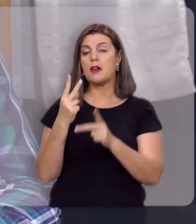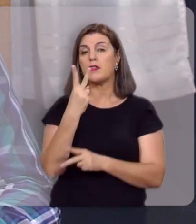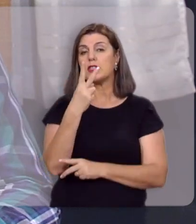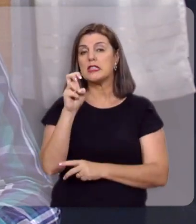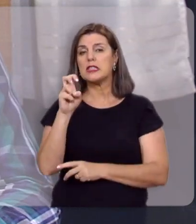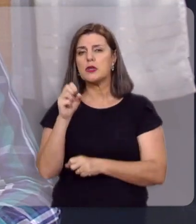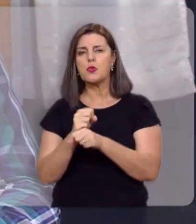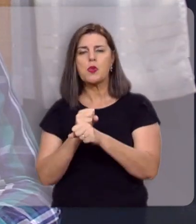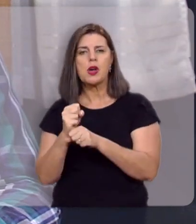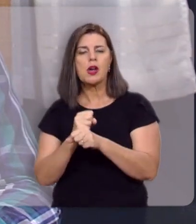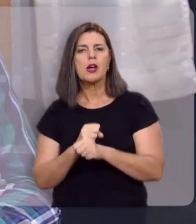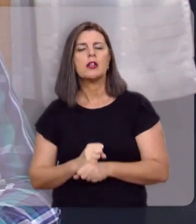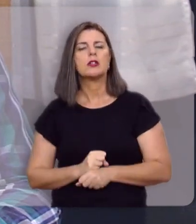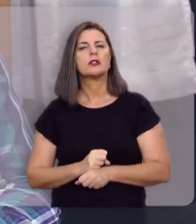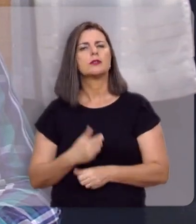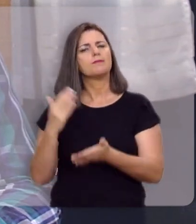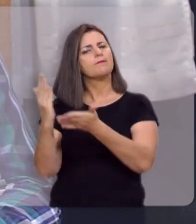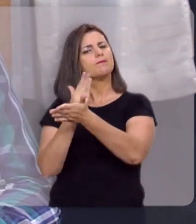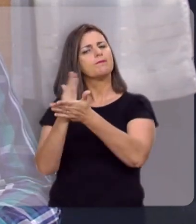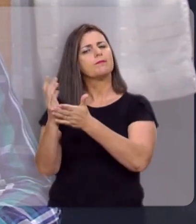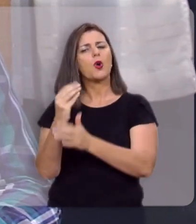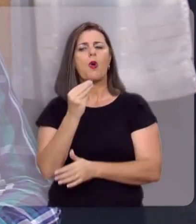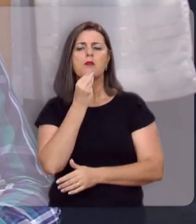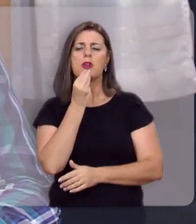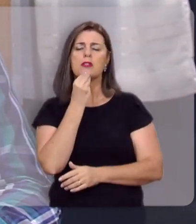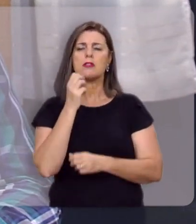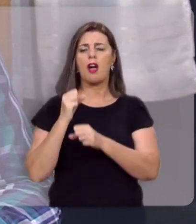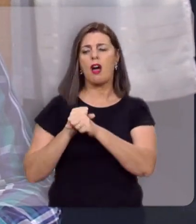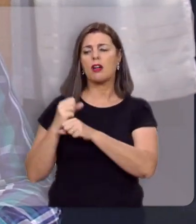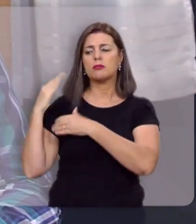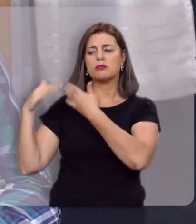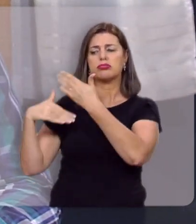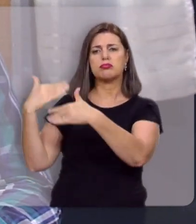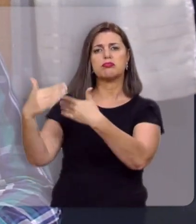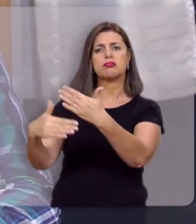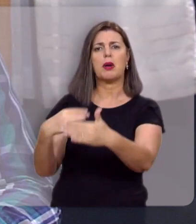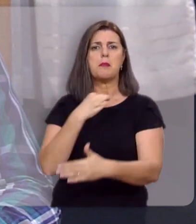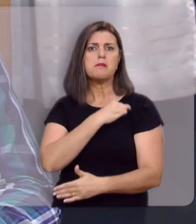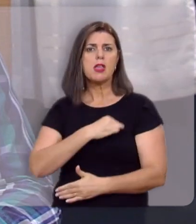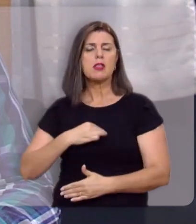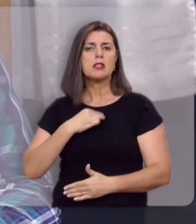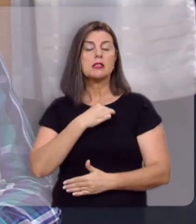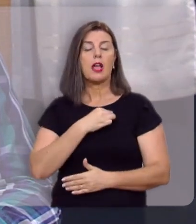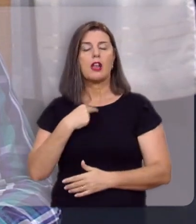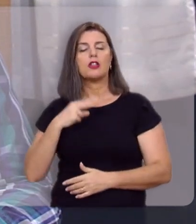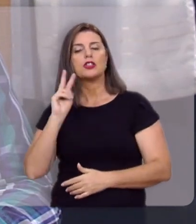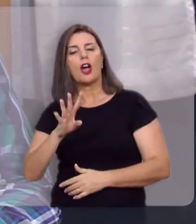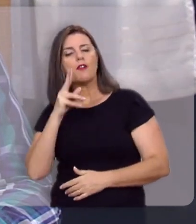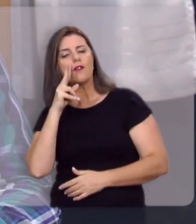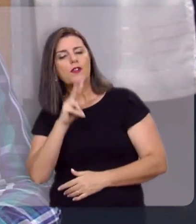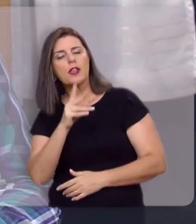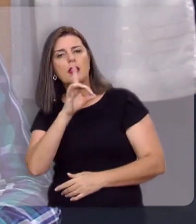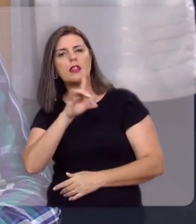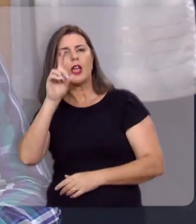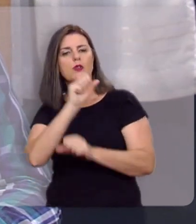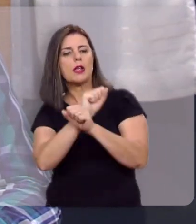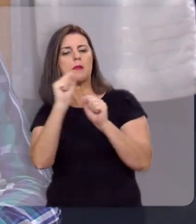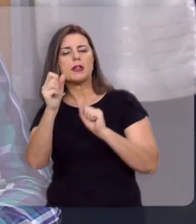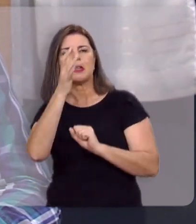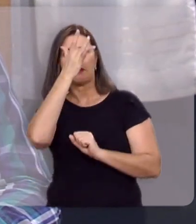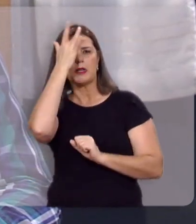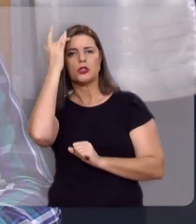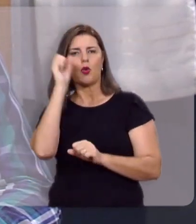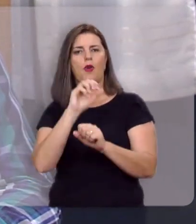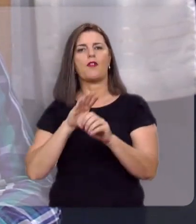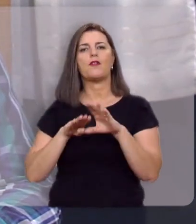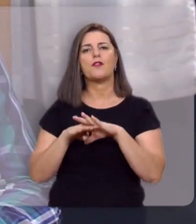Evangelho há mais de 25 anos. E em muitas oportunidades no decorrer do ministério, eu já vi o Senhor Deus libertar pessoas